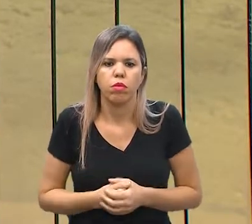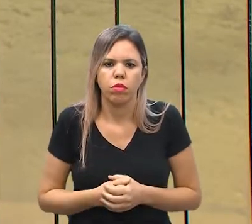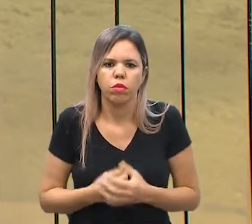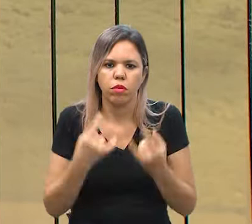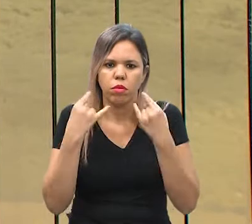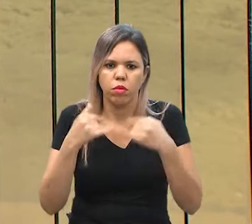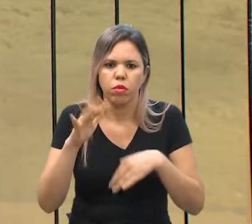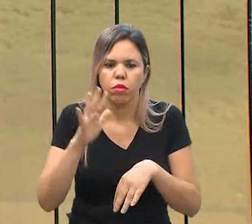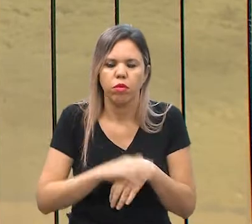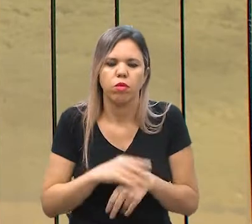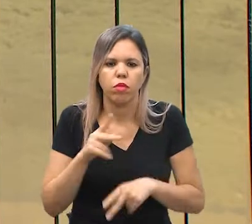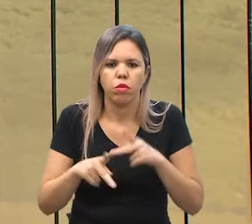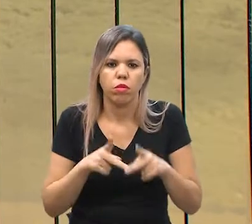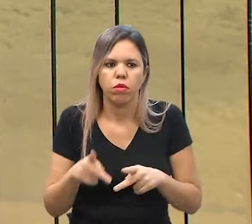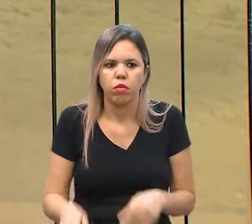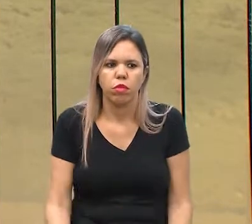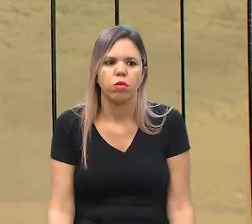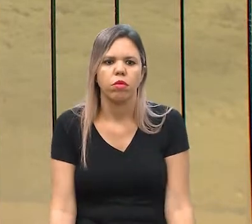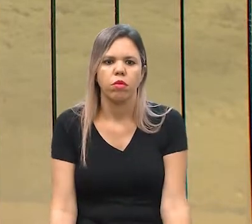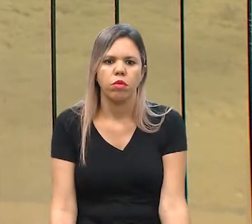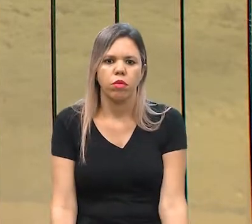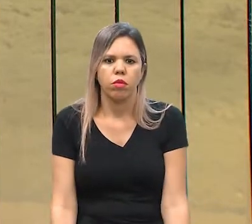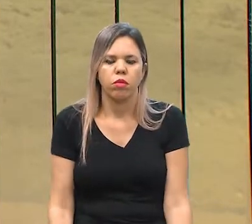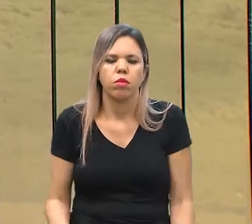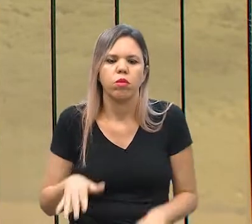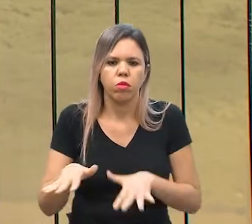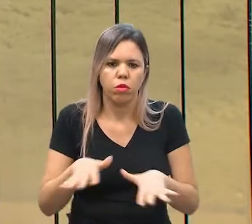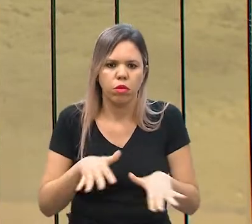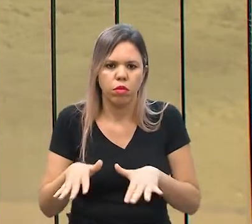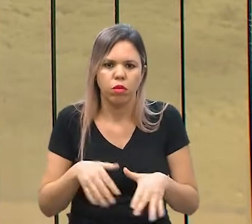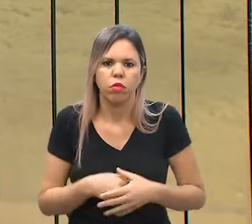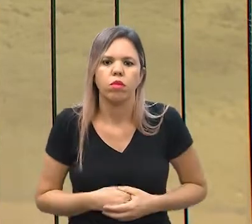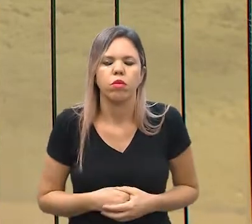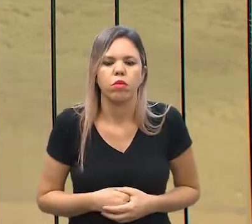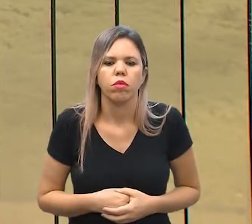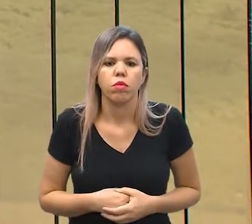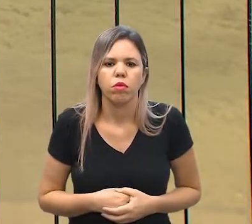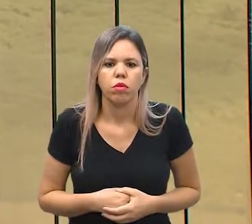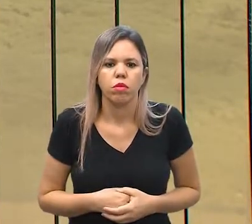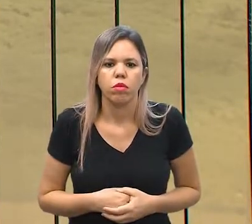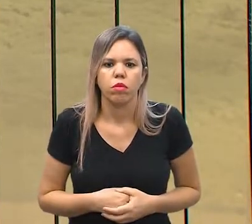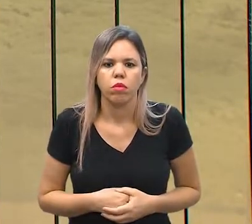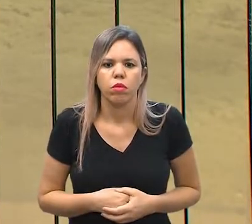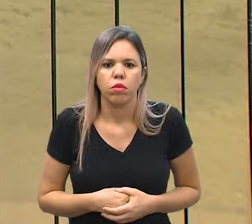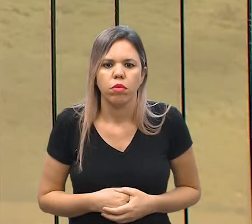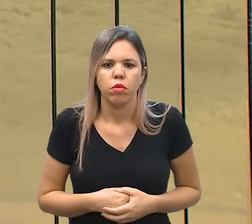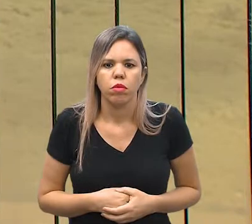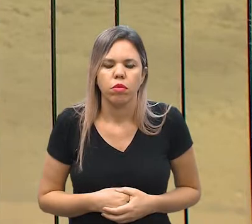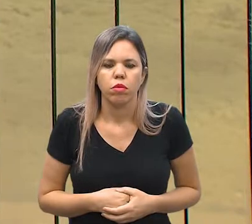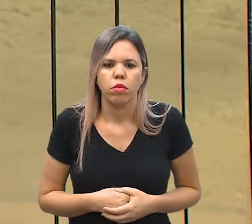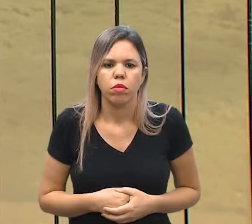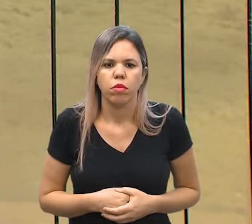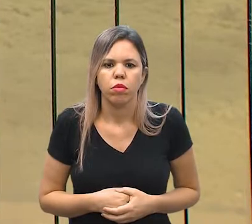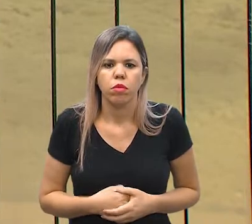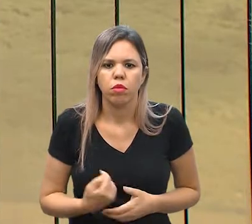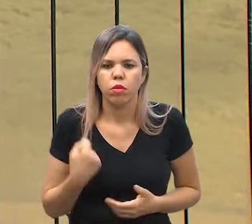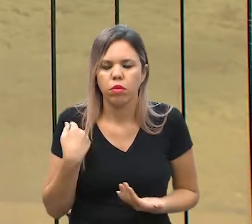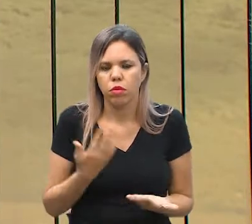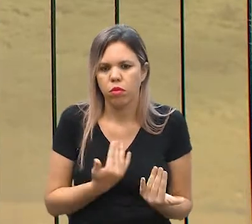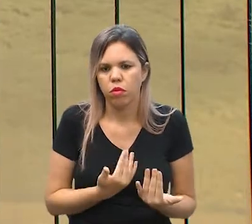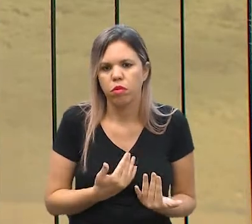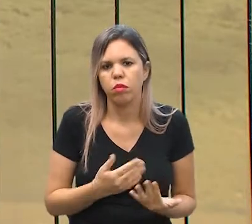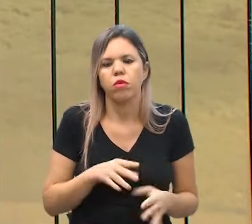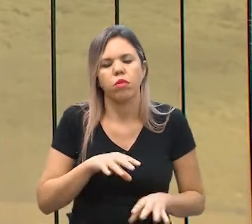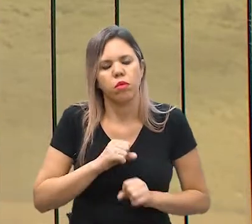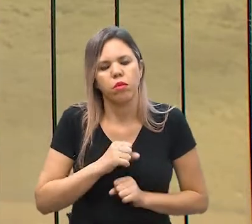e atrair mais pessoas. Então, o movimento secundarista, né, que estava na minha